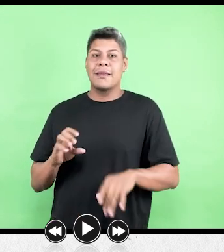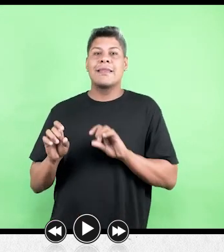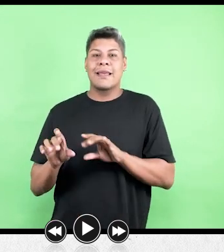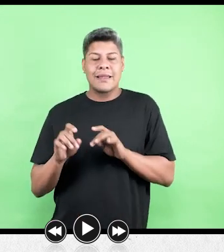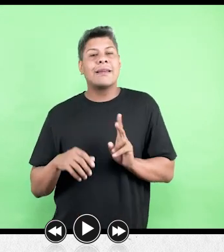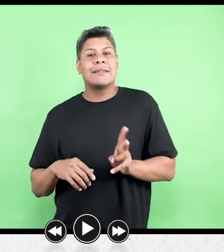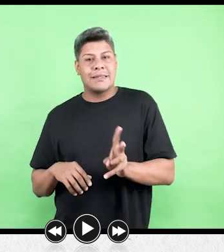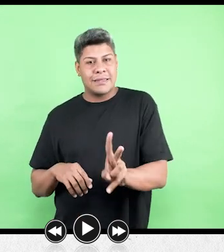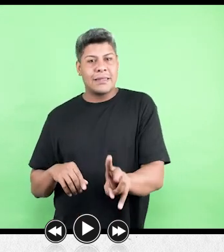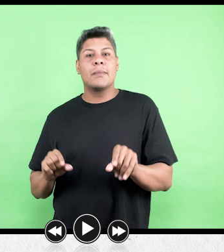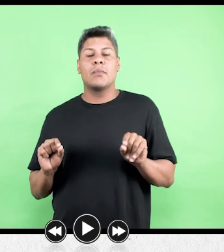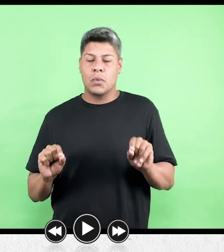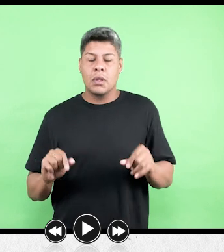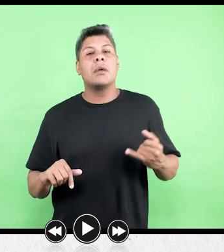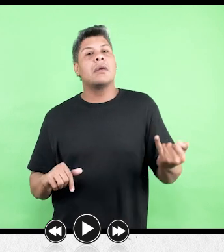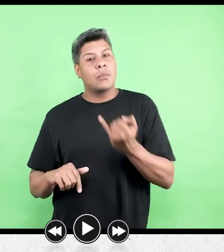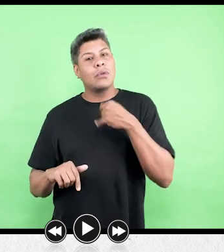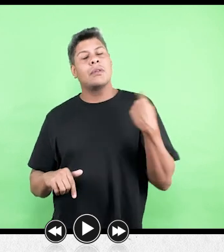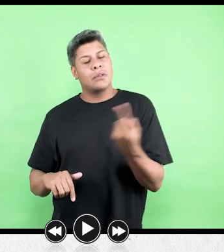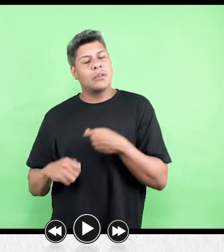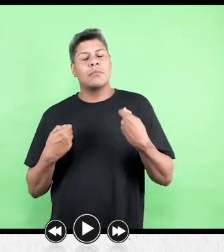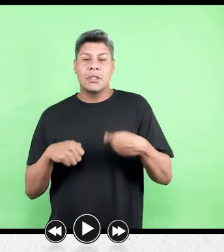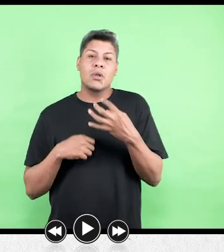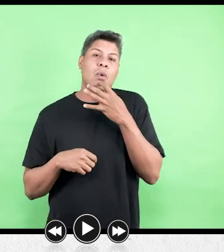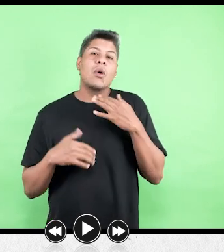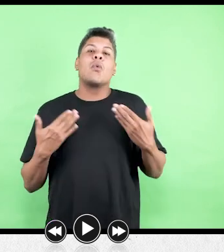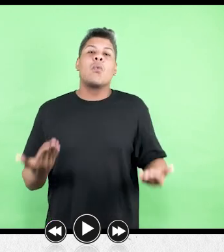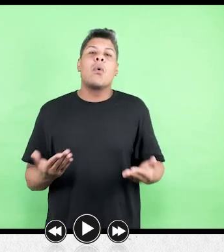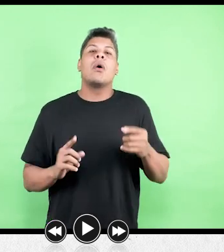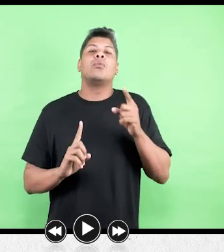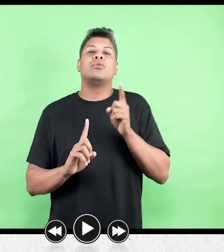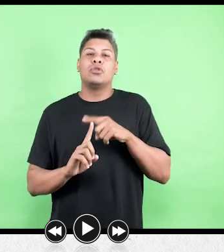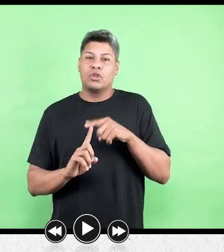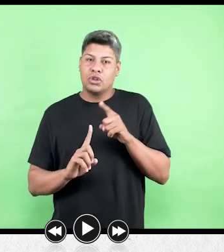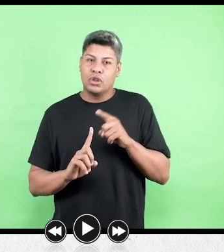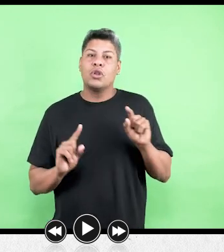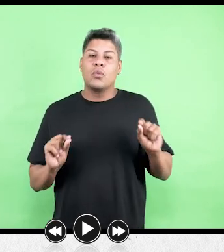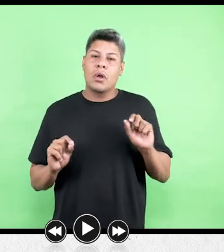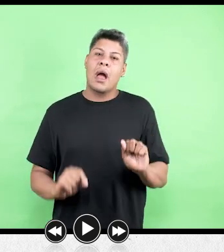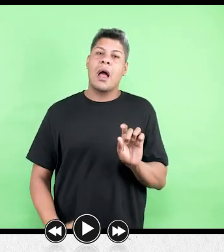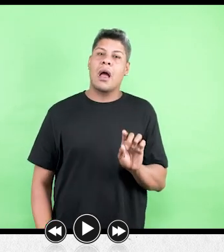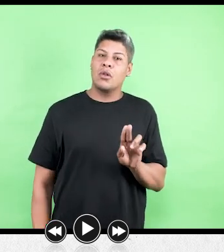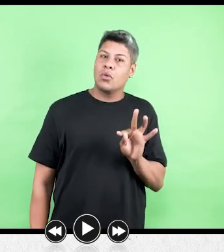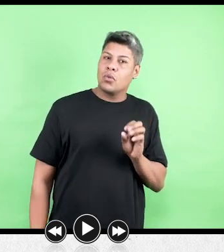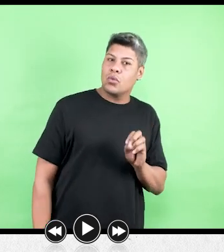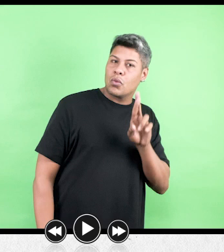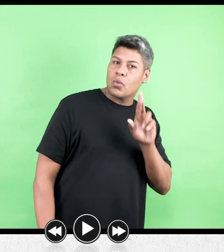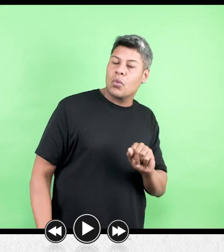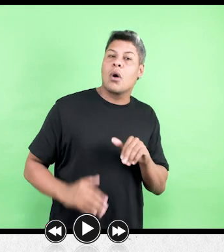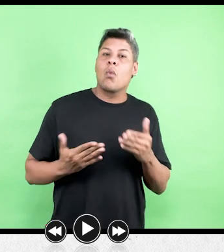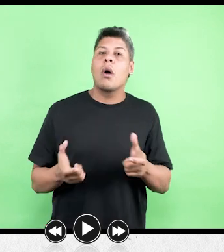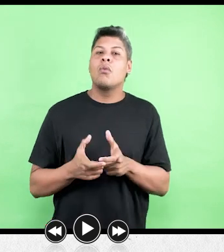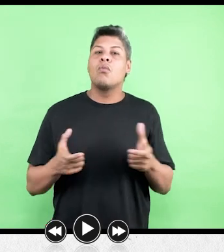técnicas, sempre as características são importantes a gente conhecer, né, quais são os tipos de adutoras, qual é o diâmetro,